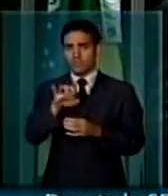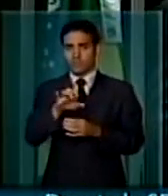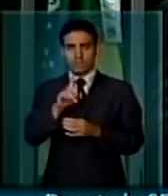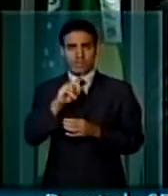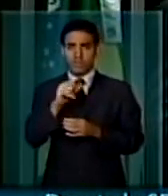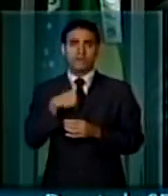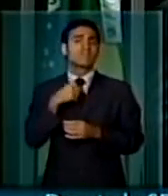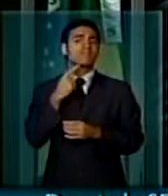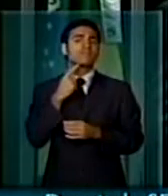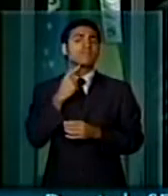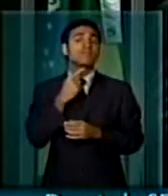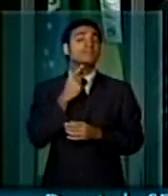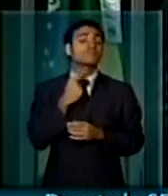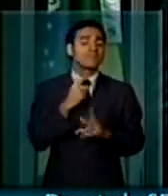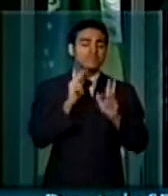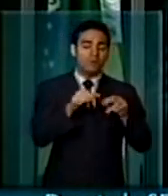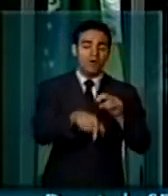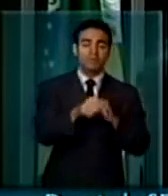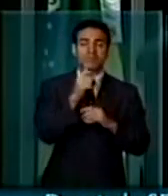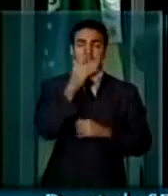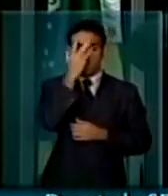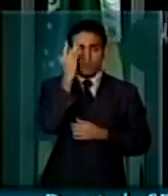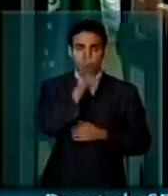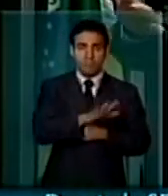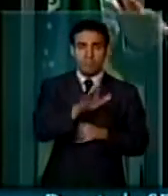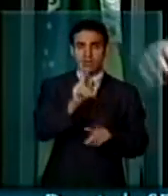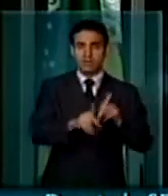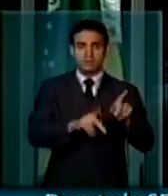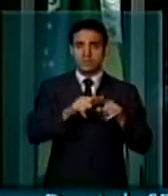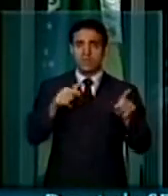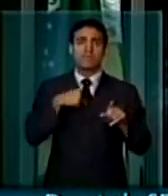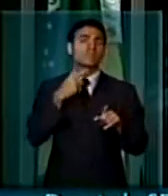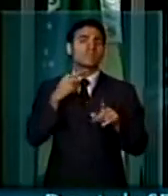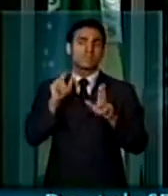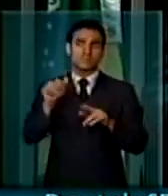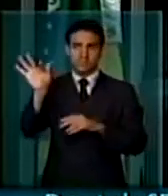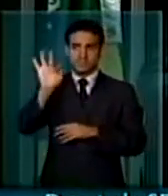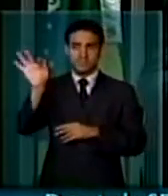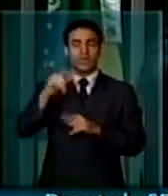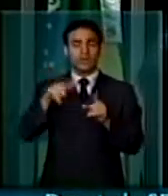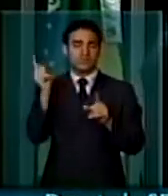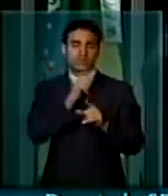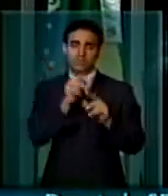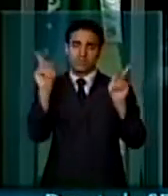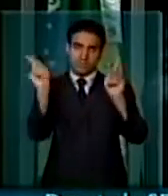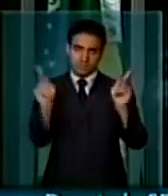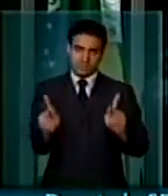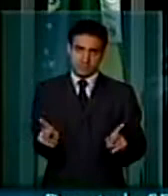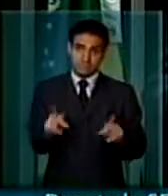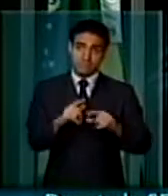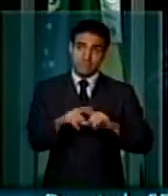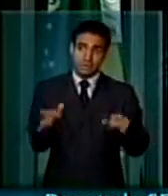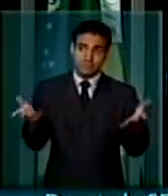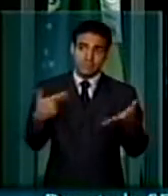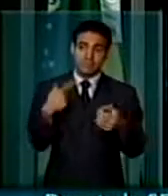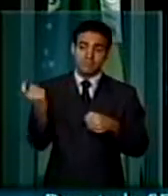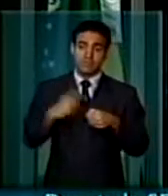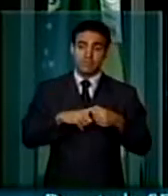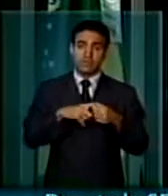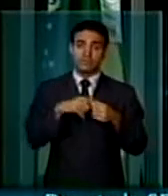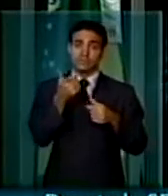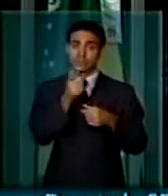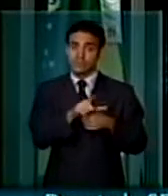rio Araguari, como desejavam os franceses. E a partir dali houve a pacificação. E agora eu vejo que a história